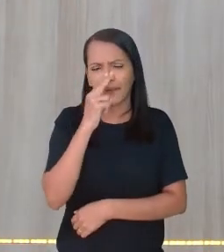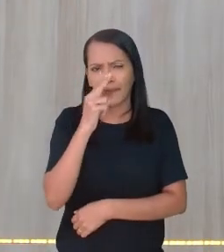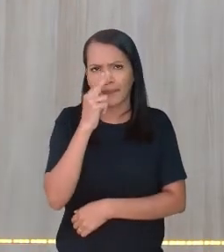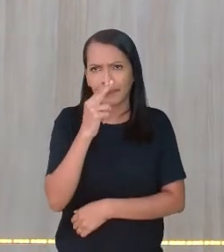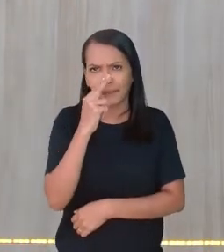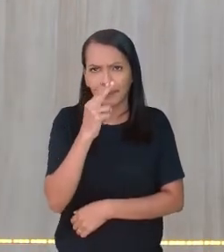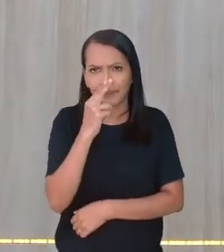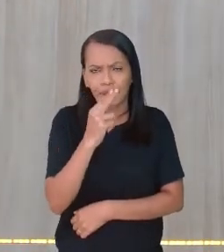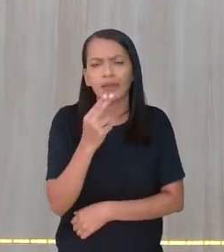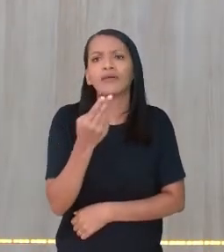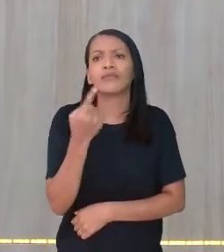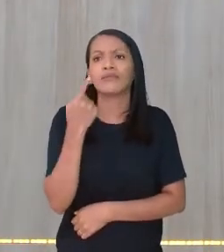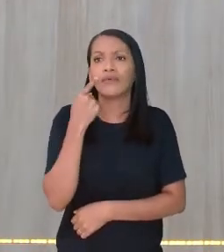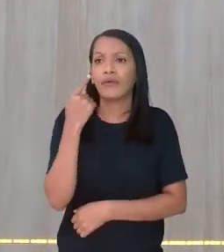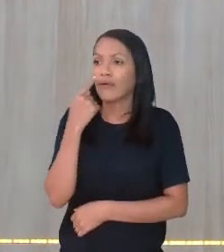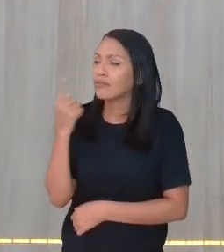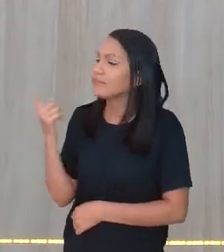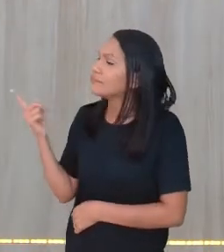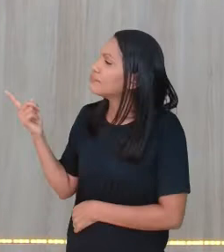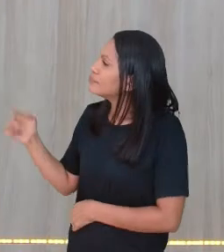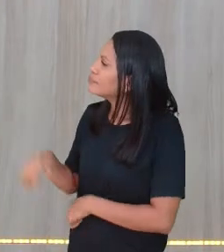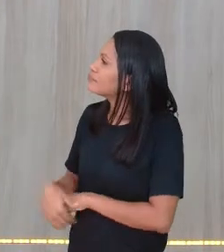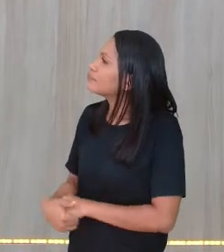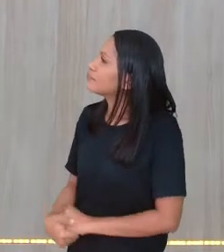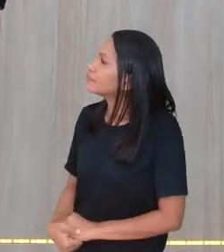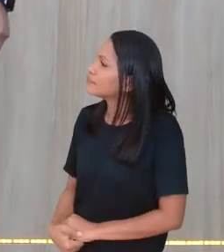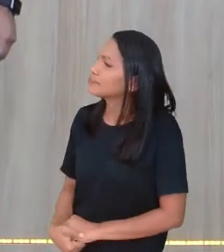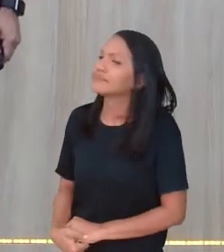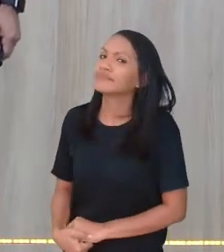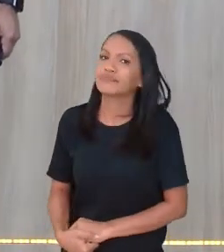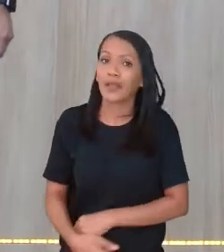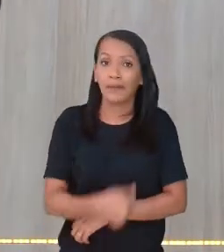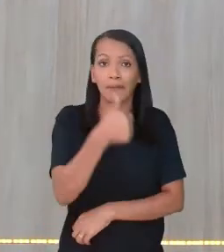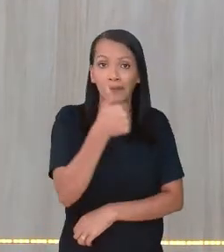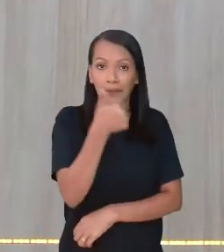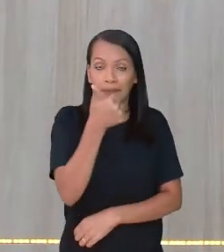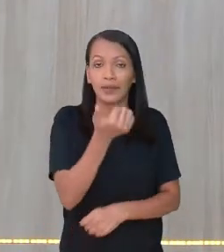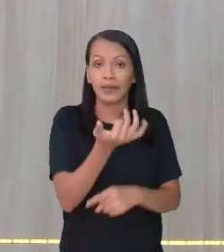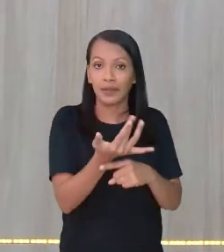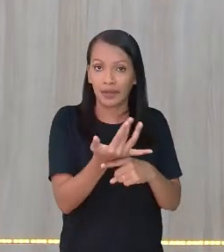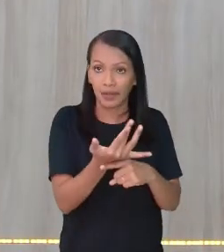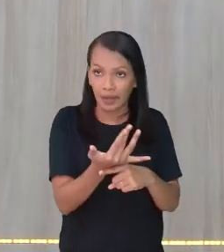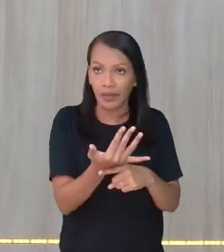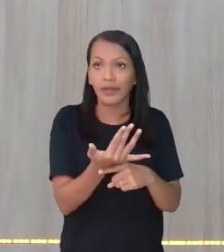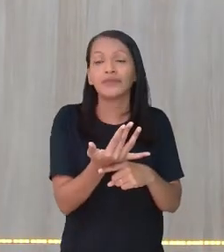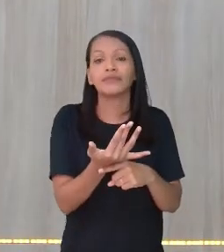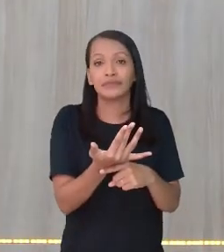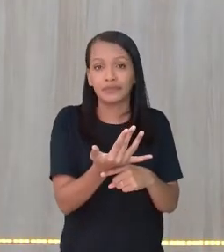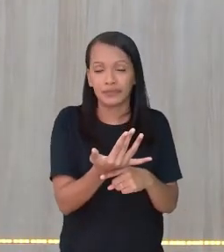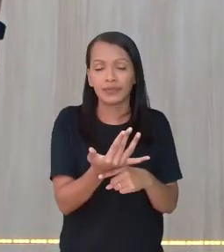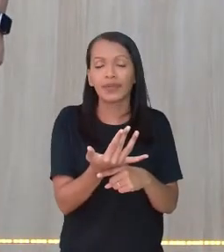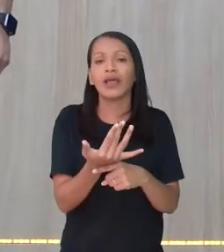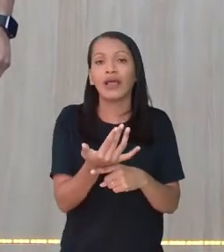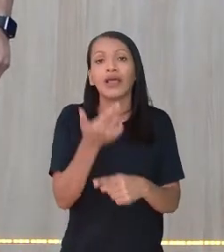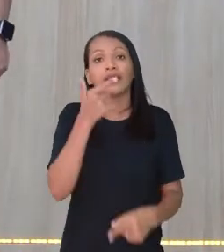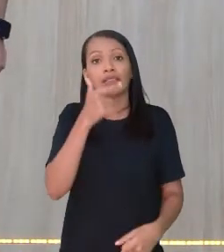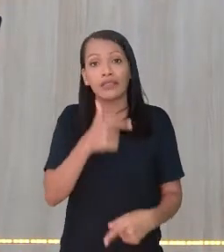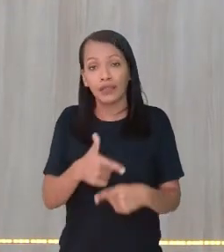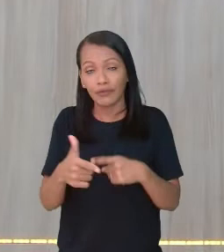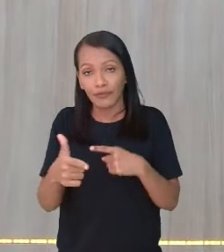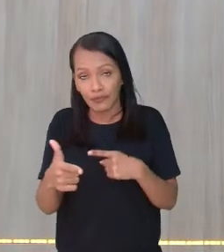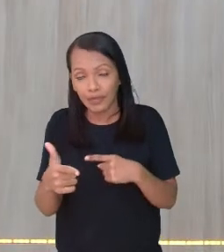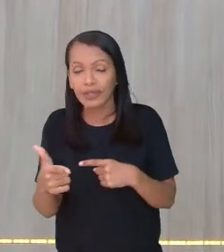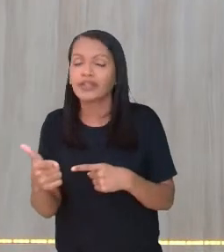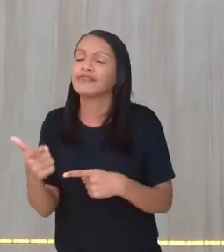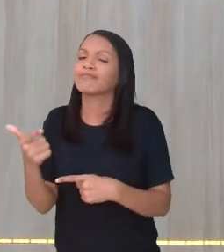pegar, vai repetir aí a primeira fração e vai multiplicar pelo inverso da segunda